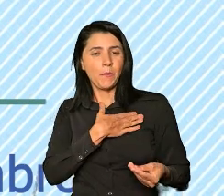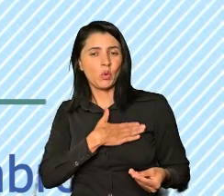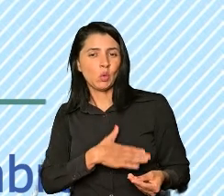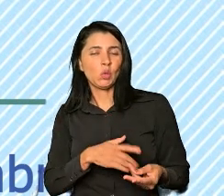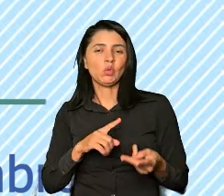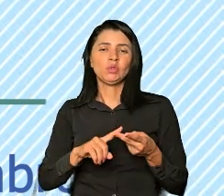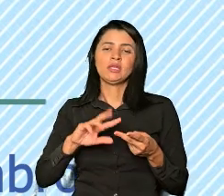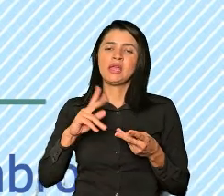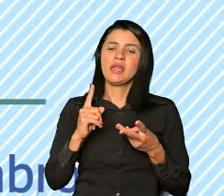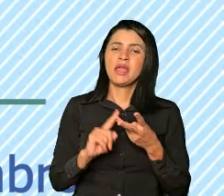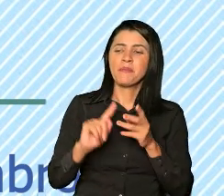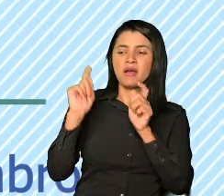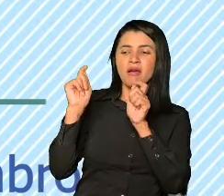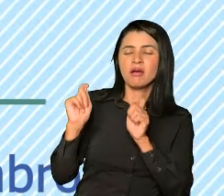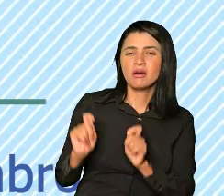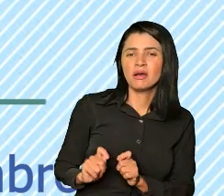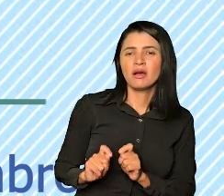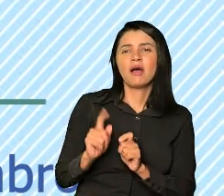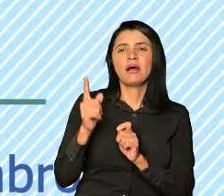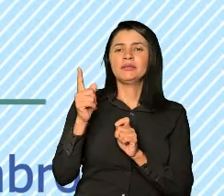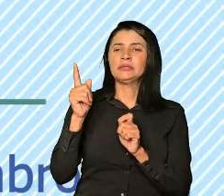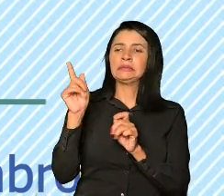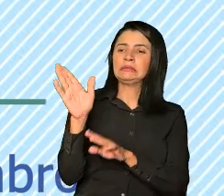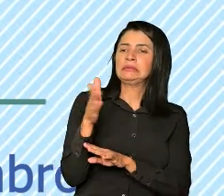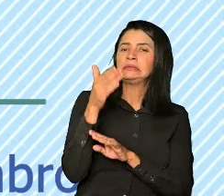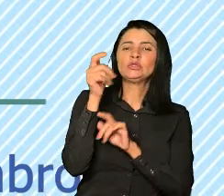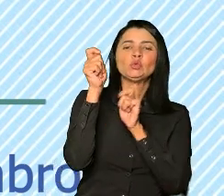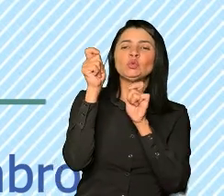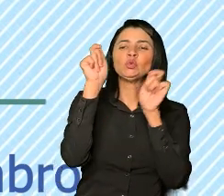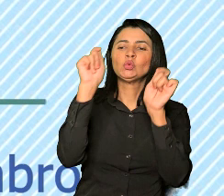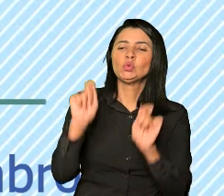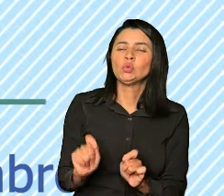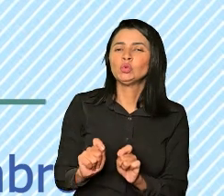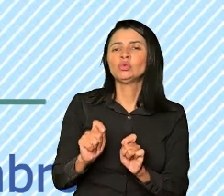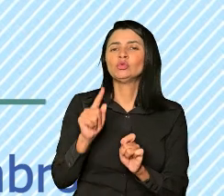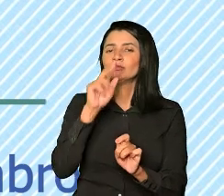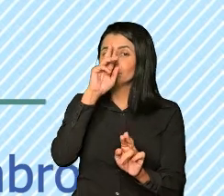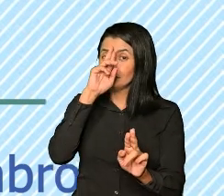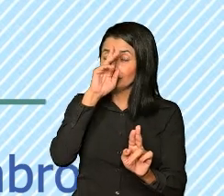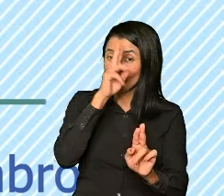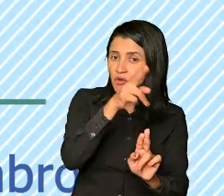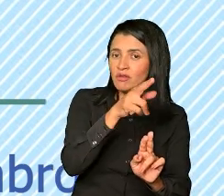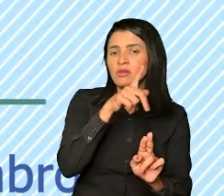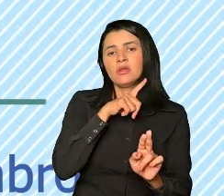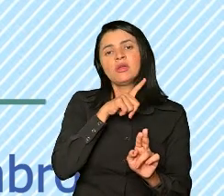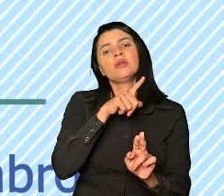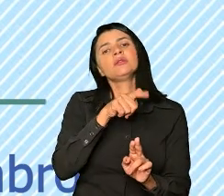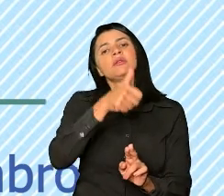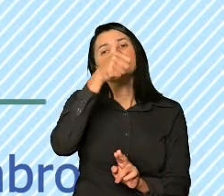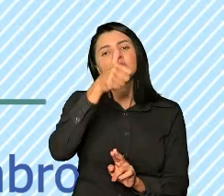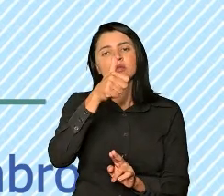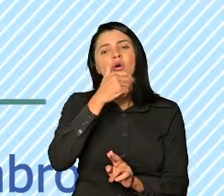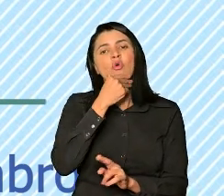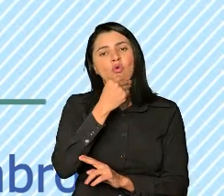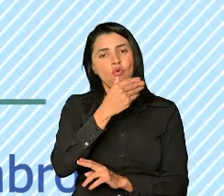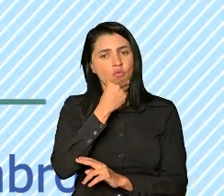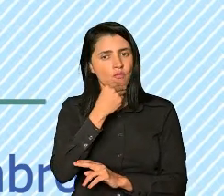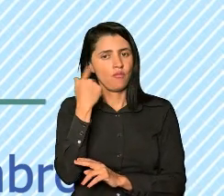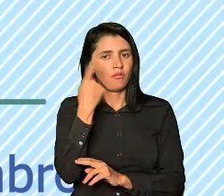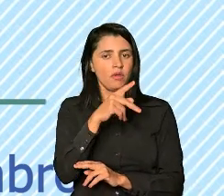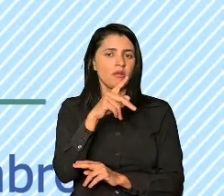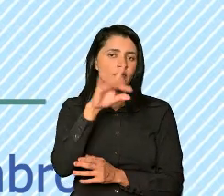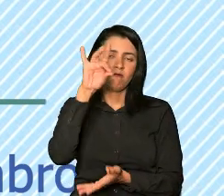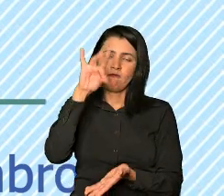ermas, as estátuas, os monumentos priorizam figuras masculinas de nossa história. São os heróis nacionais. Isso é